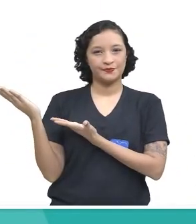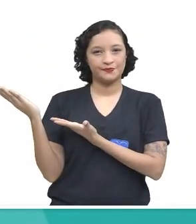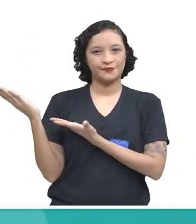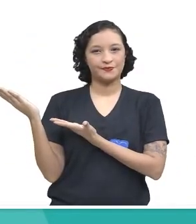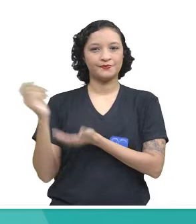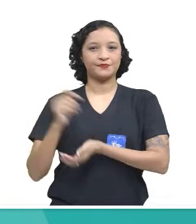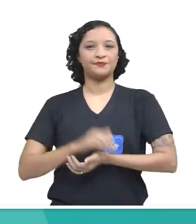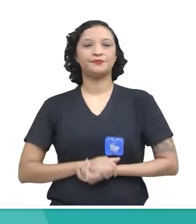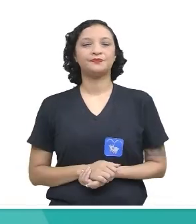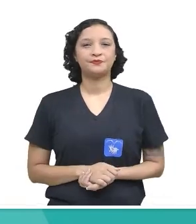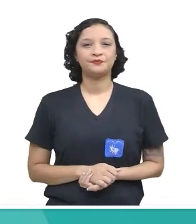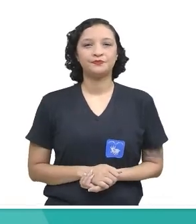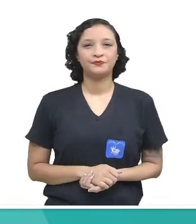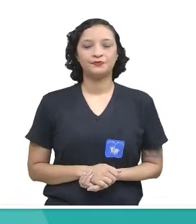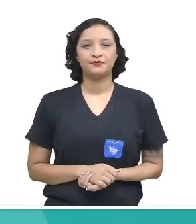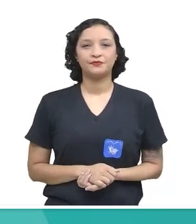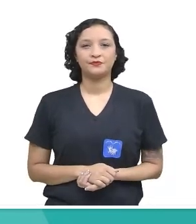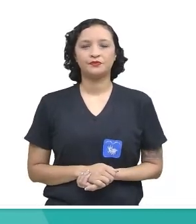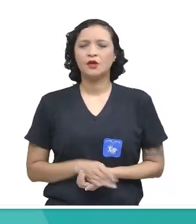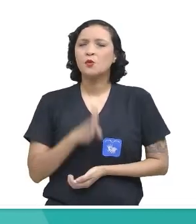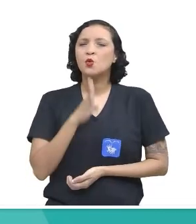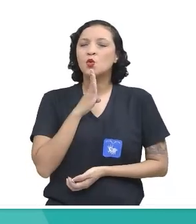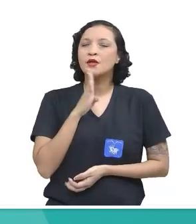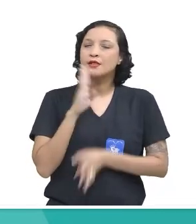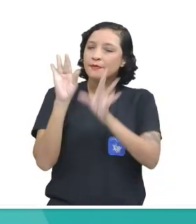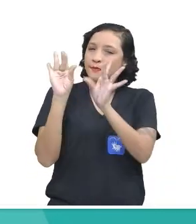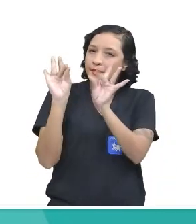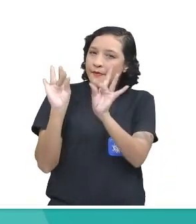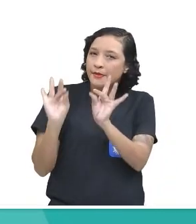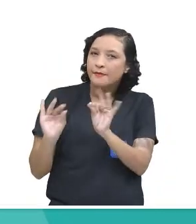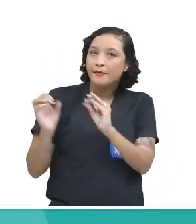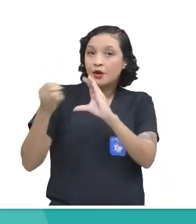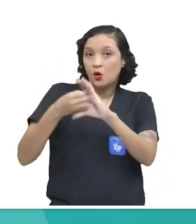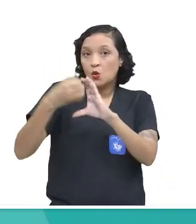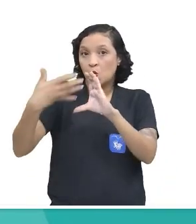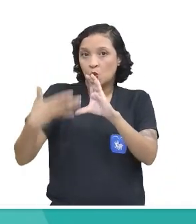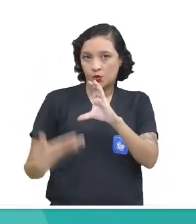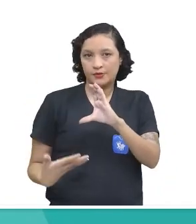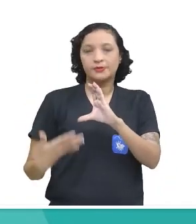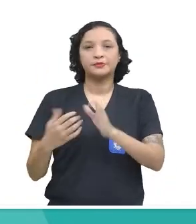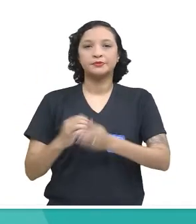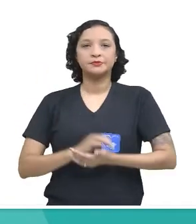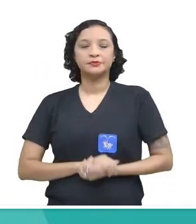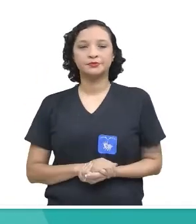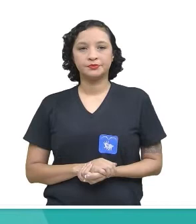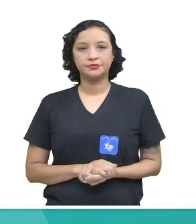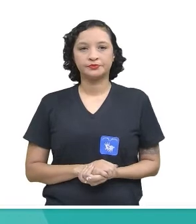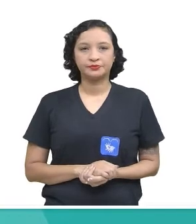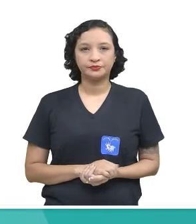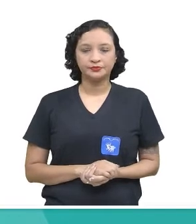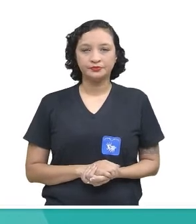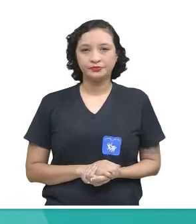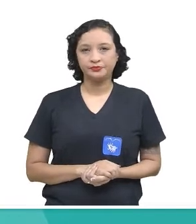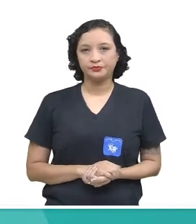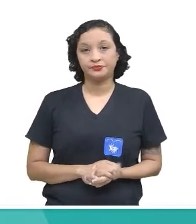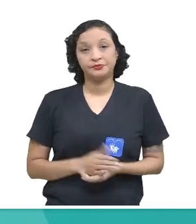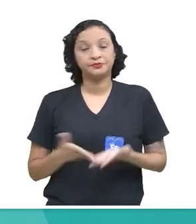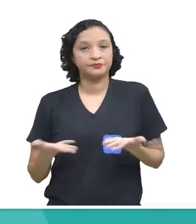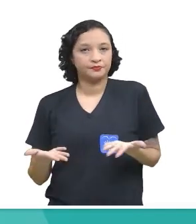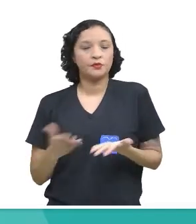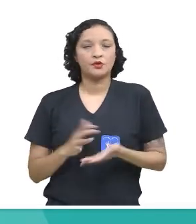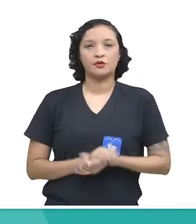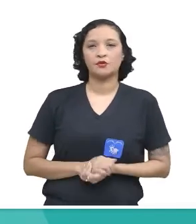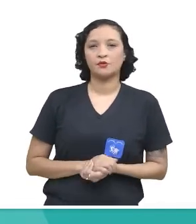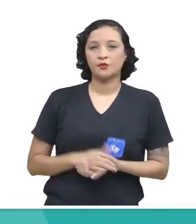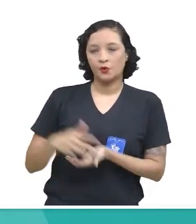aqui. Vamos ver especificamente quais são as características do Boi-Bumbá? Vamos lá. Então, o